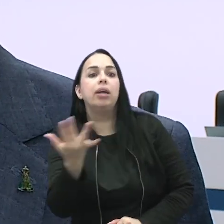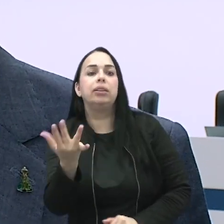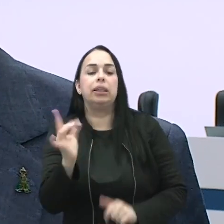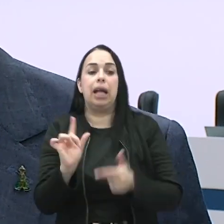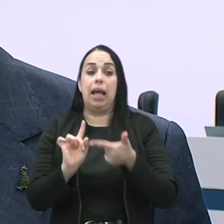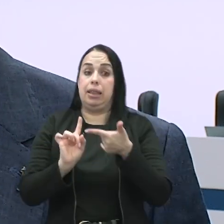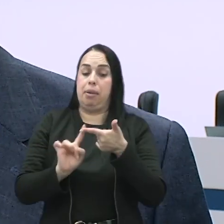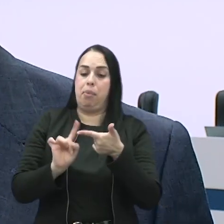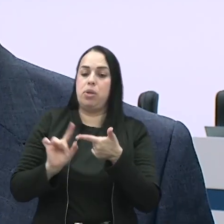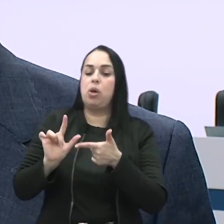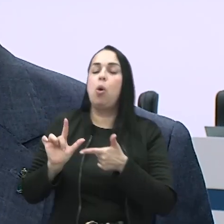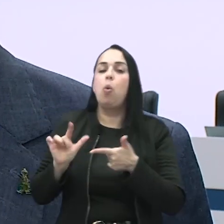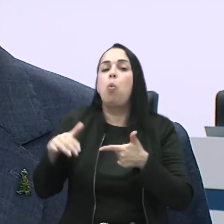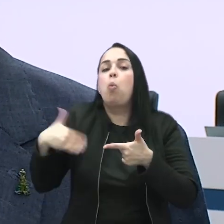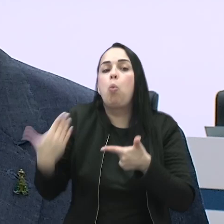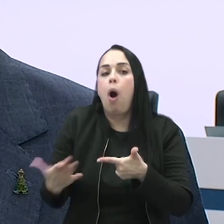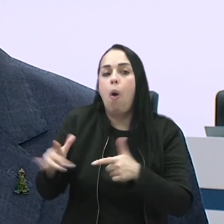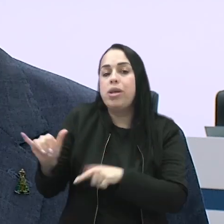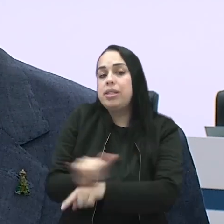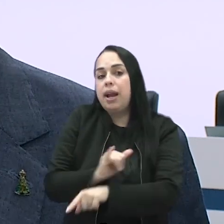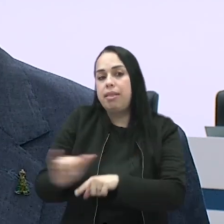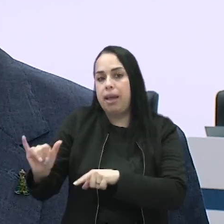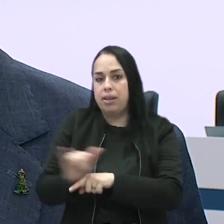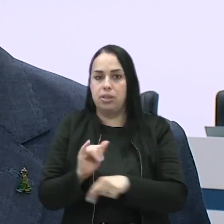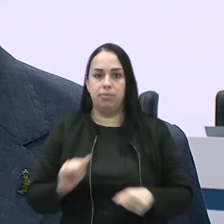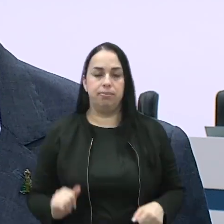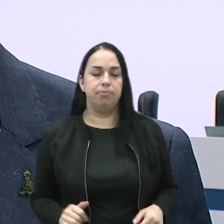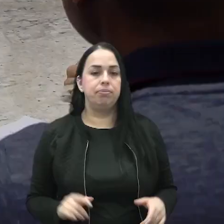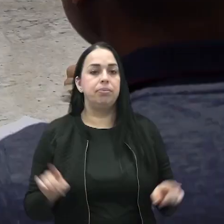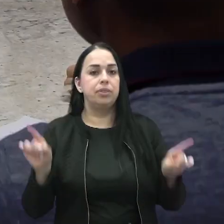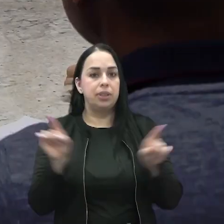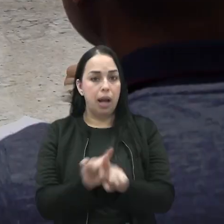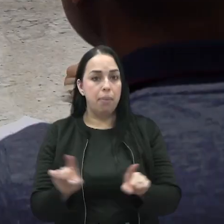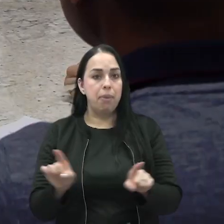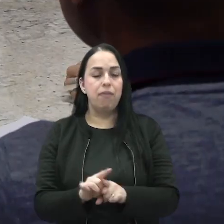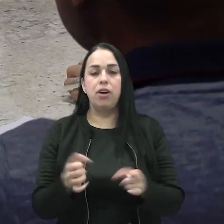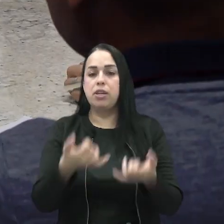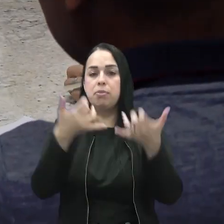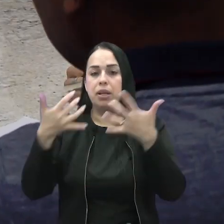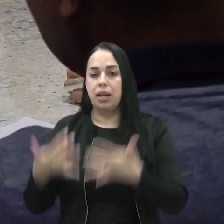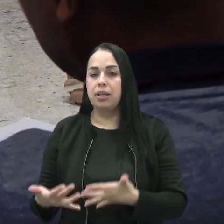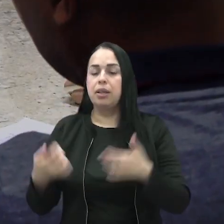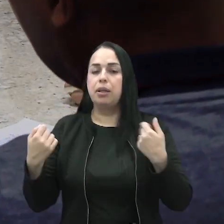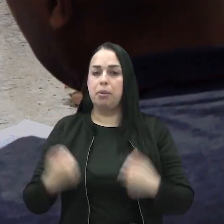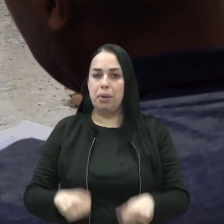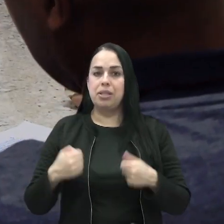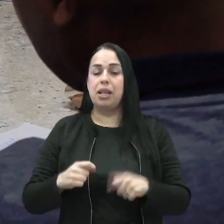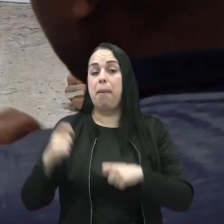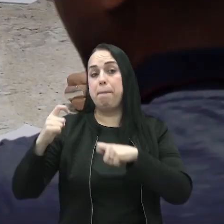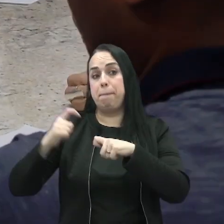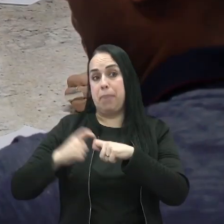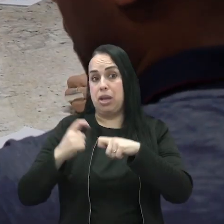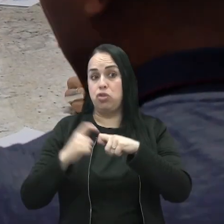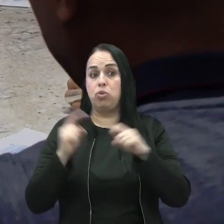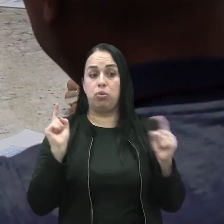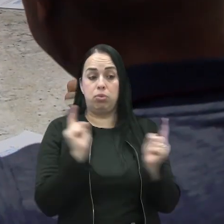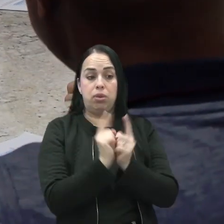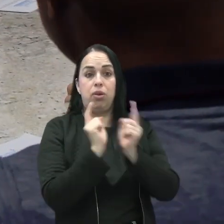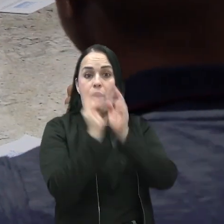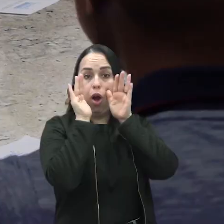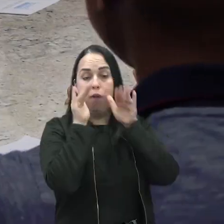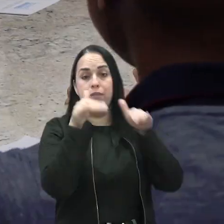vai tomar depois desse censo. Eu acho que isso aí é a primeira coisa. Também foi discutida a necessidade de mais médicos para